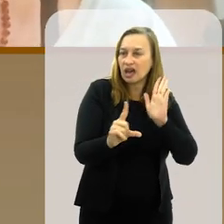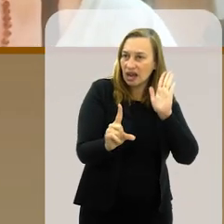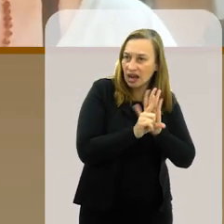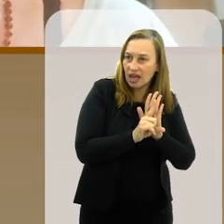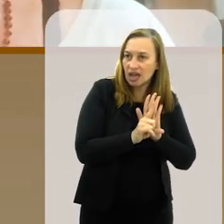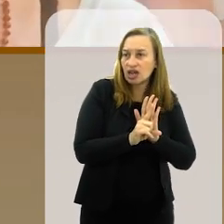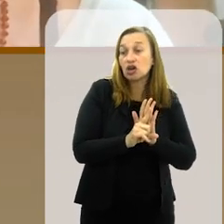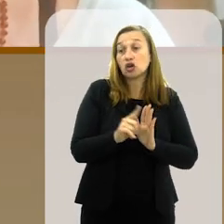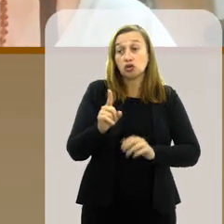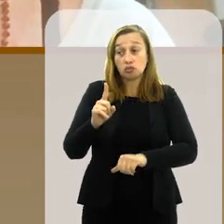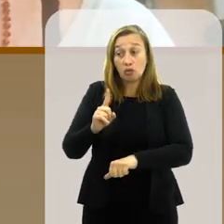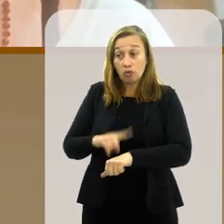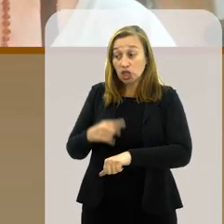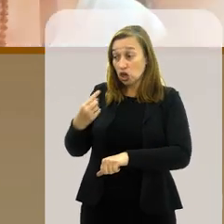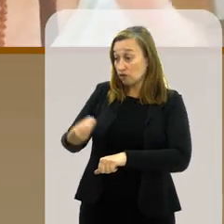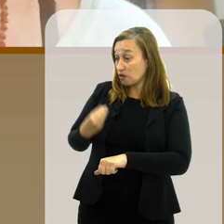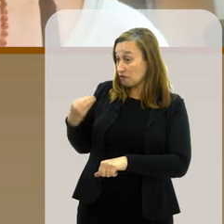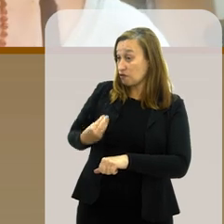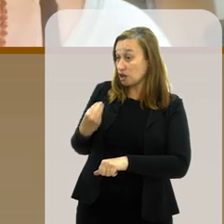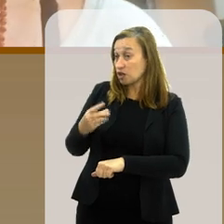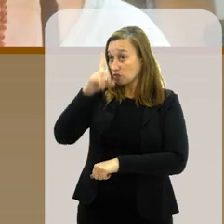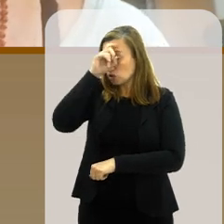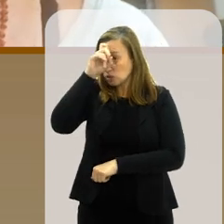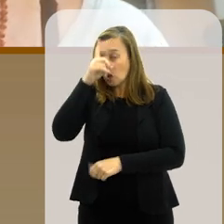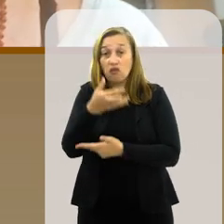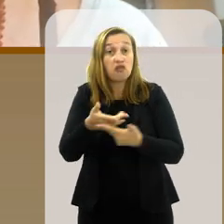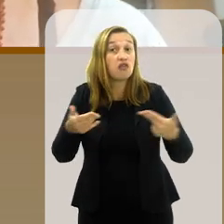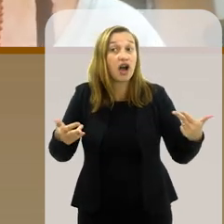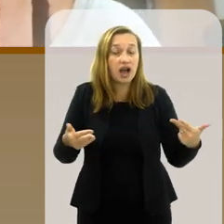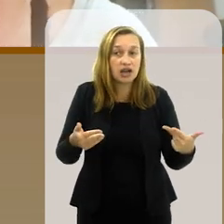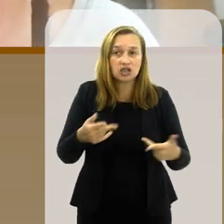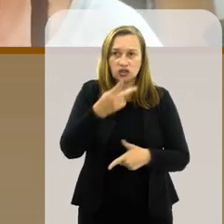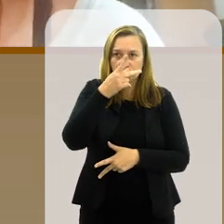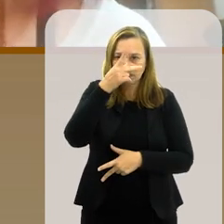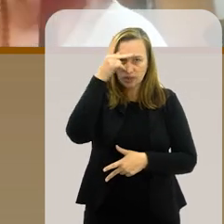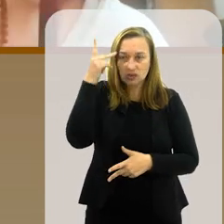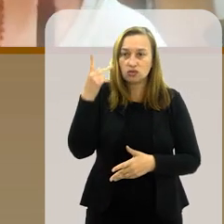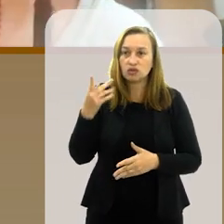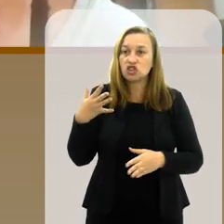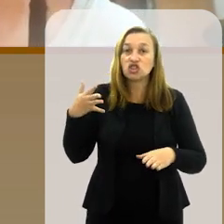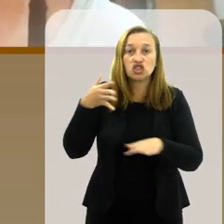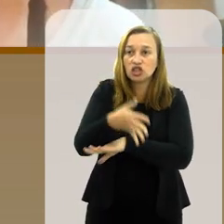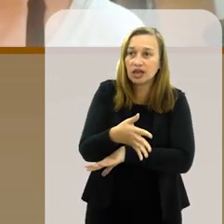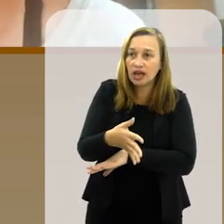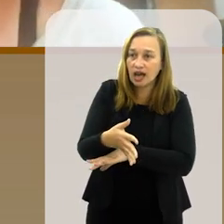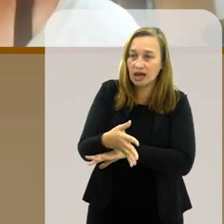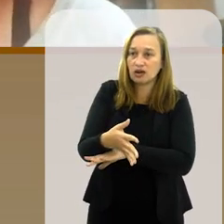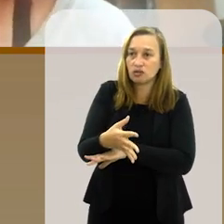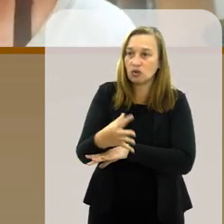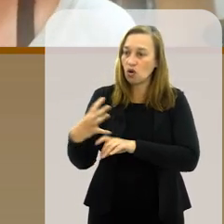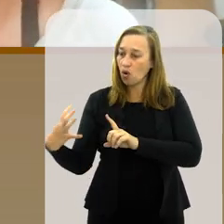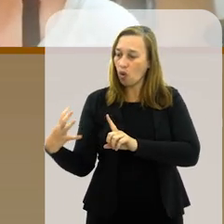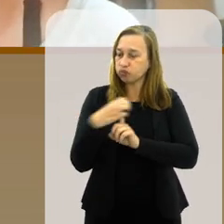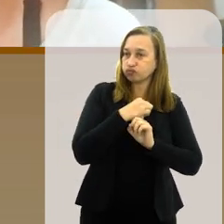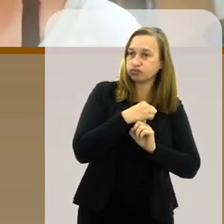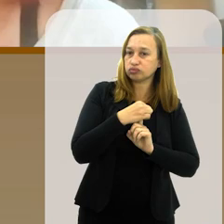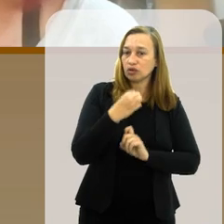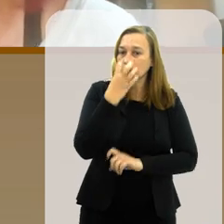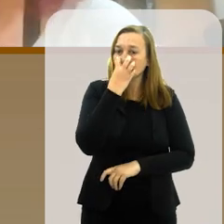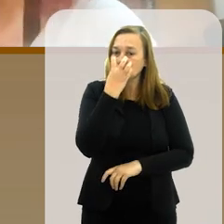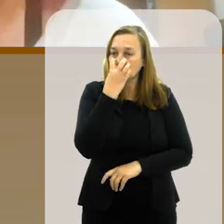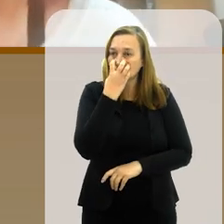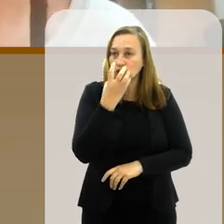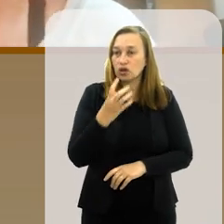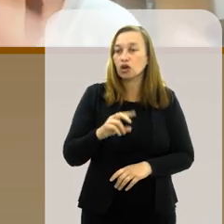que eu estive no hospital, várias pessoas foram atacadas por pitbulls.